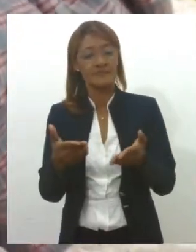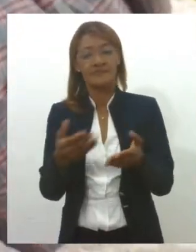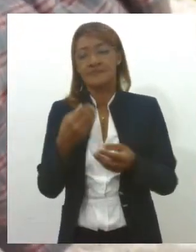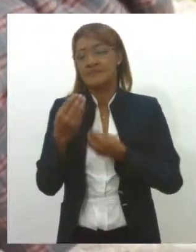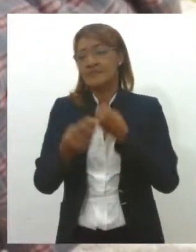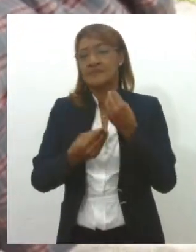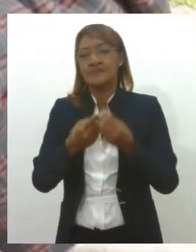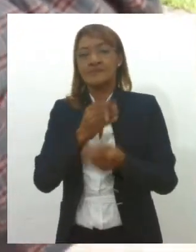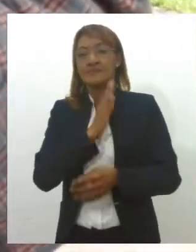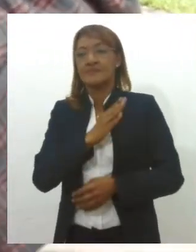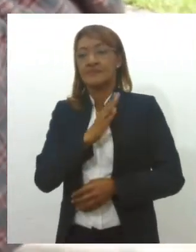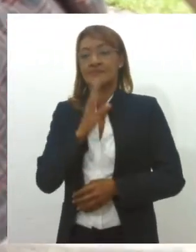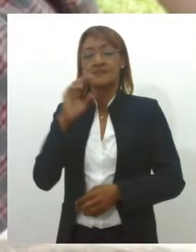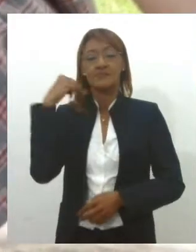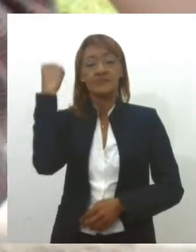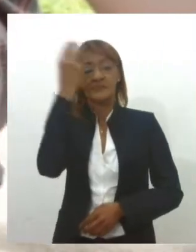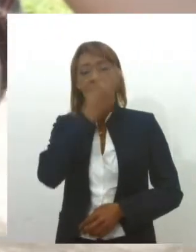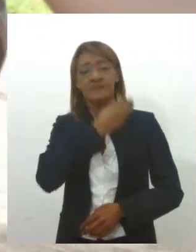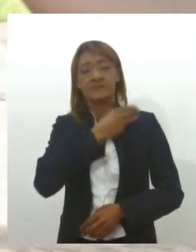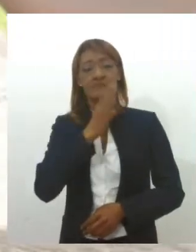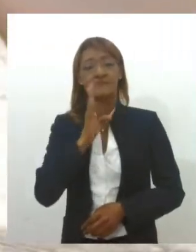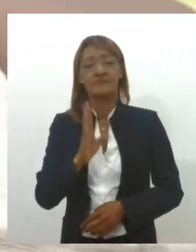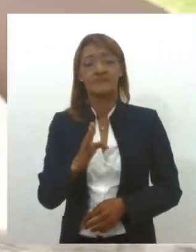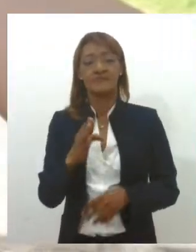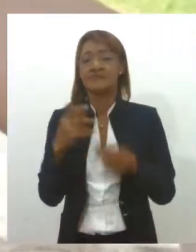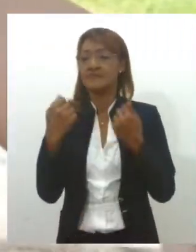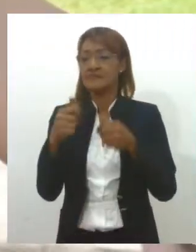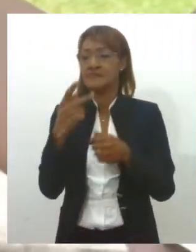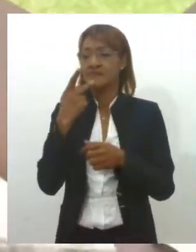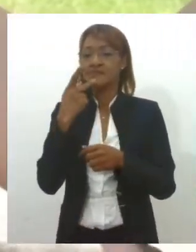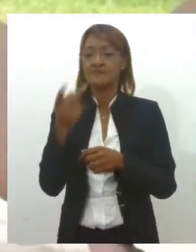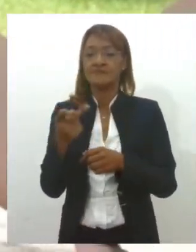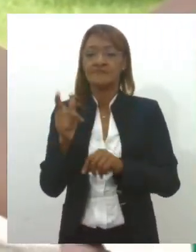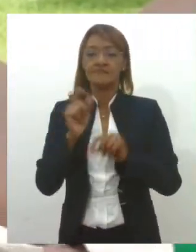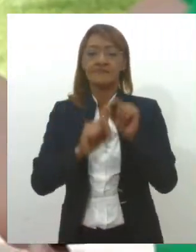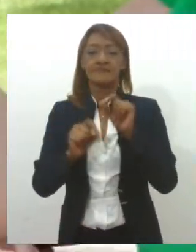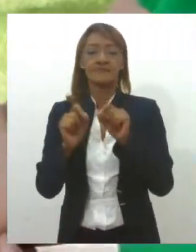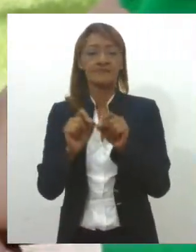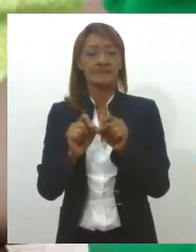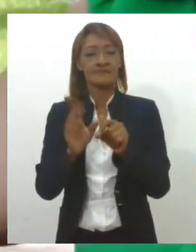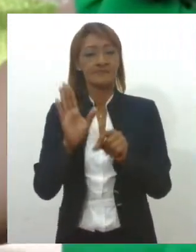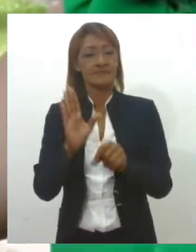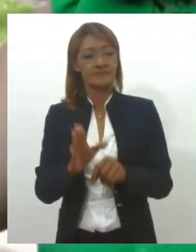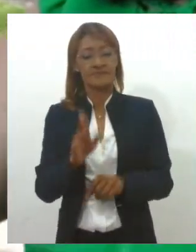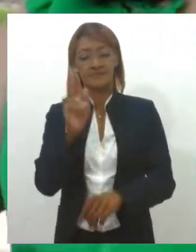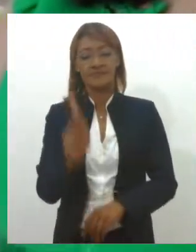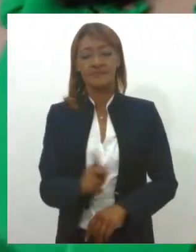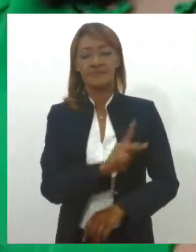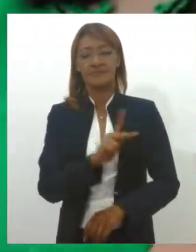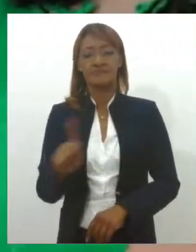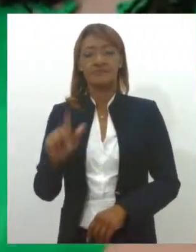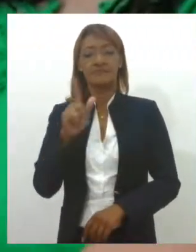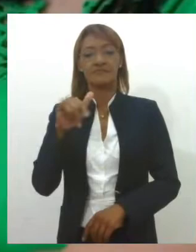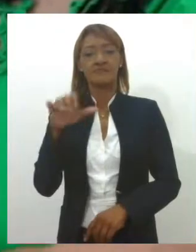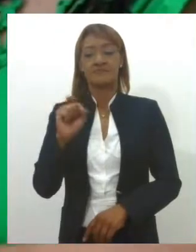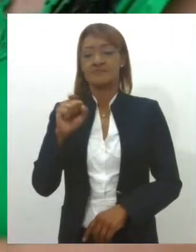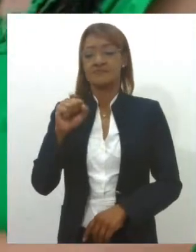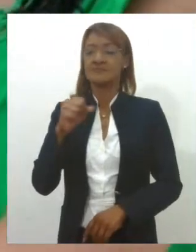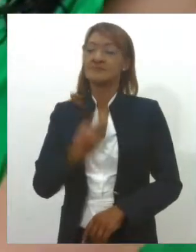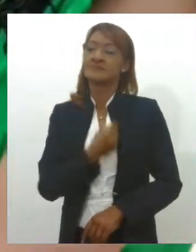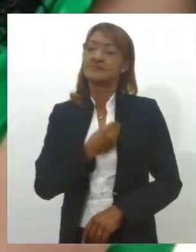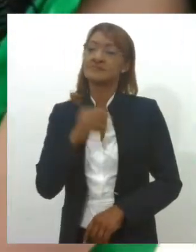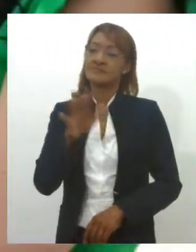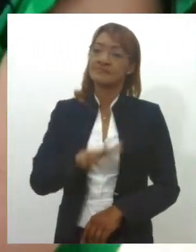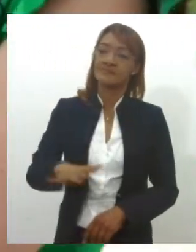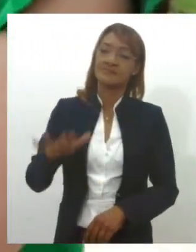essa esse livro essa história sem falar da passagem do padre Luiz ler aqui por essa região